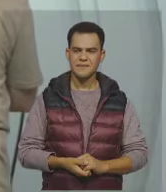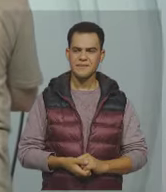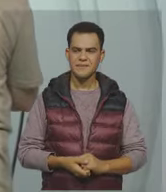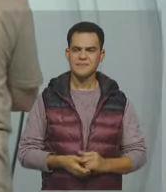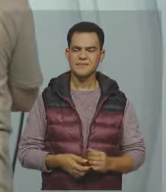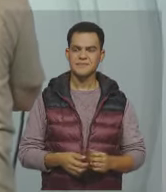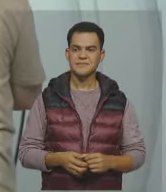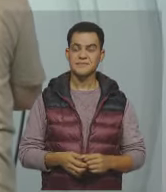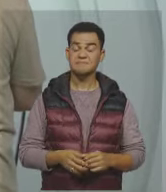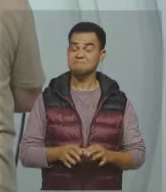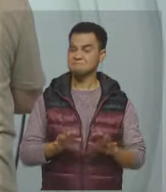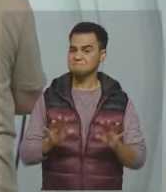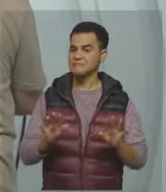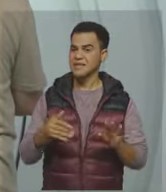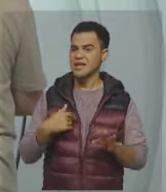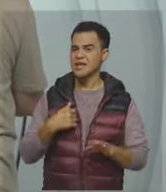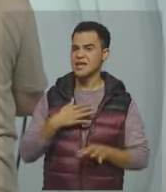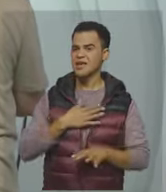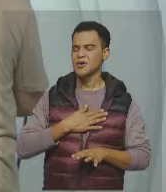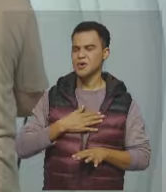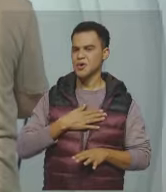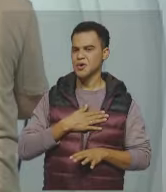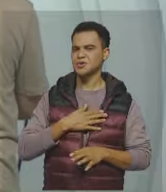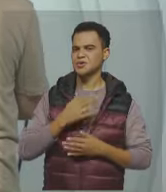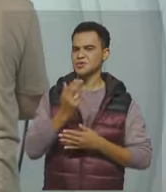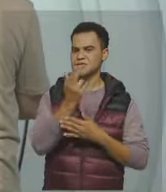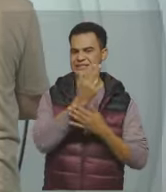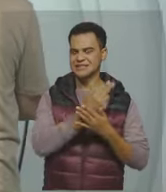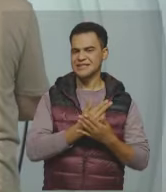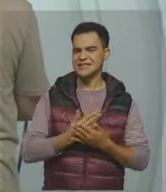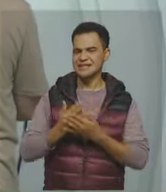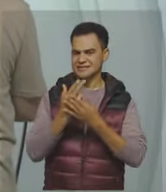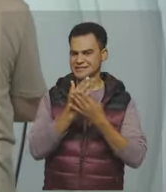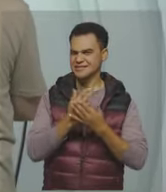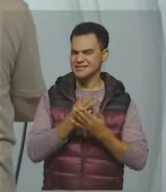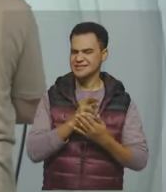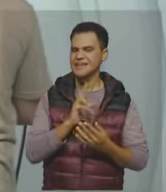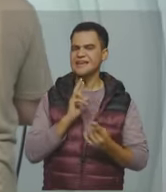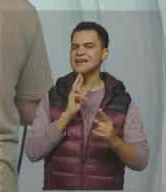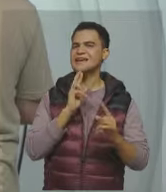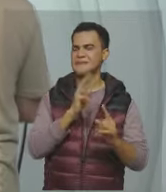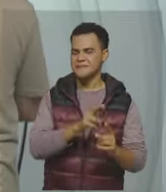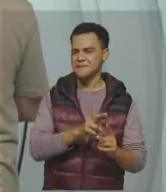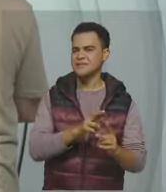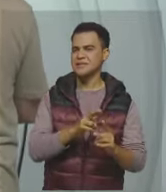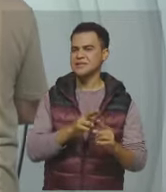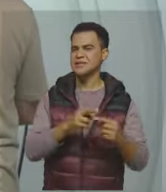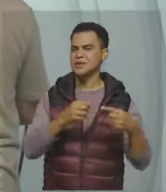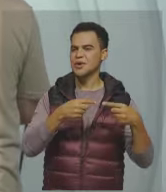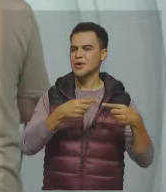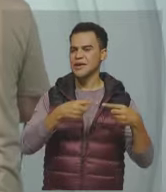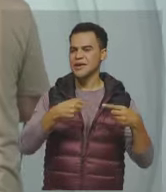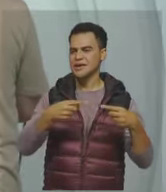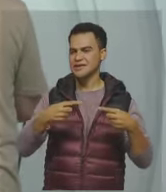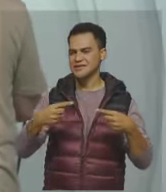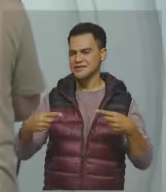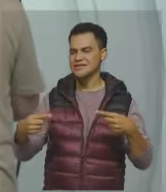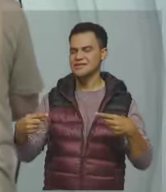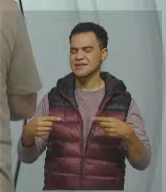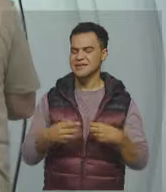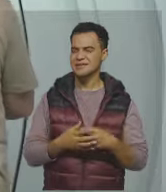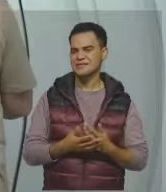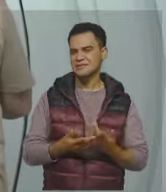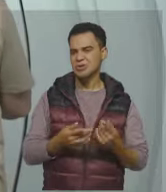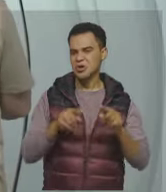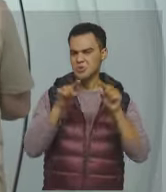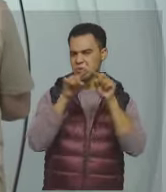Eu particularmente gosto de desenhar circuitos assim, representando as resistências como retângulos, tá? Mas